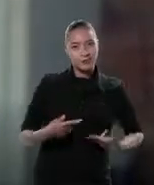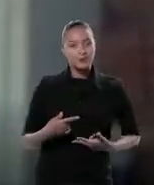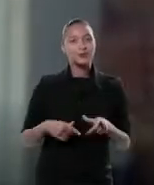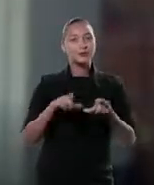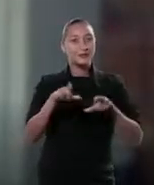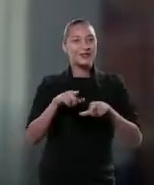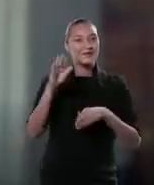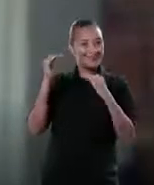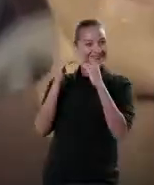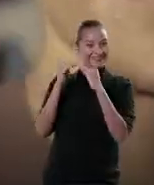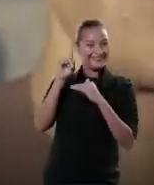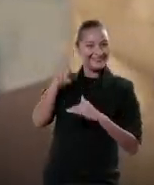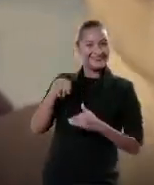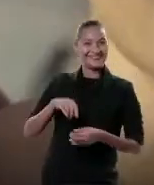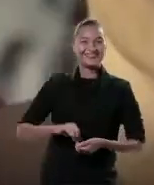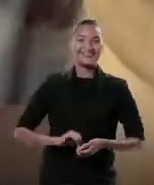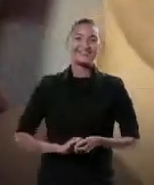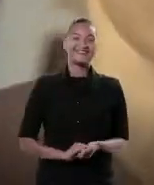de cirurgia. Né, Vinícius?